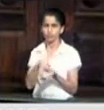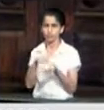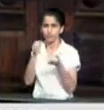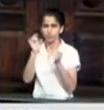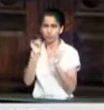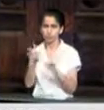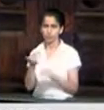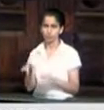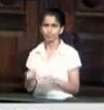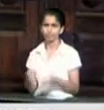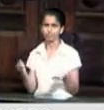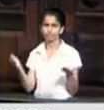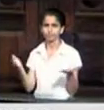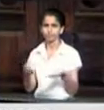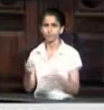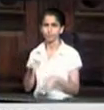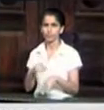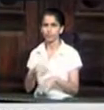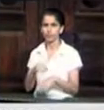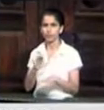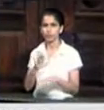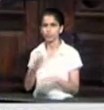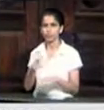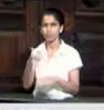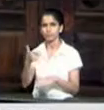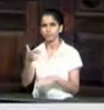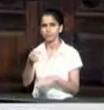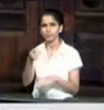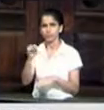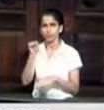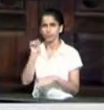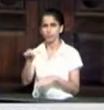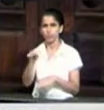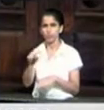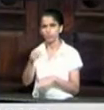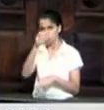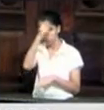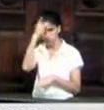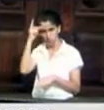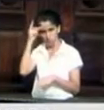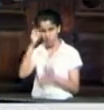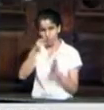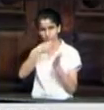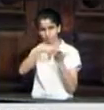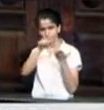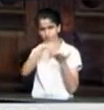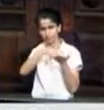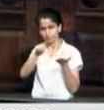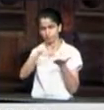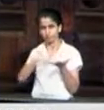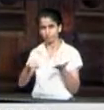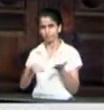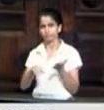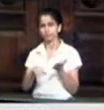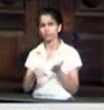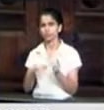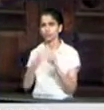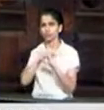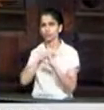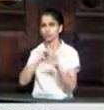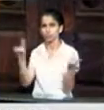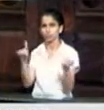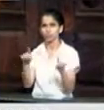de hoje, 20.000 pessoas assinaram um termo contrário a